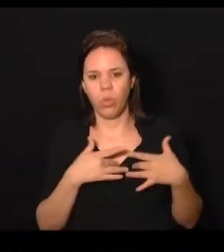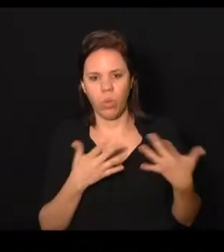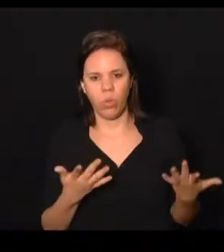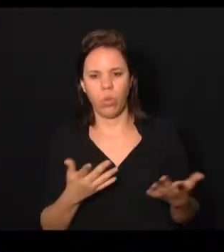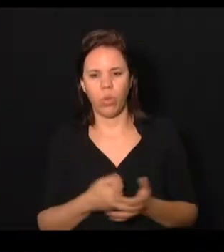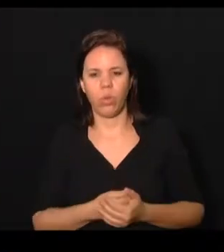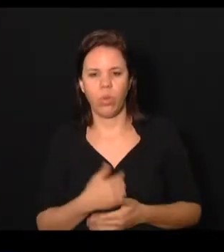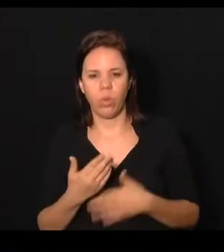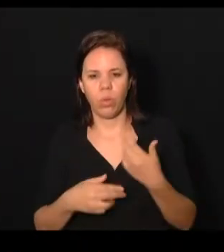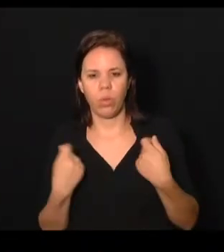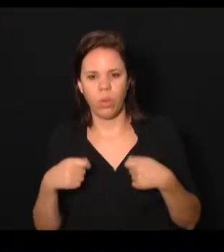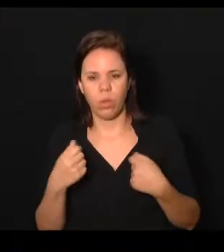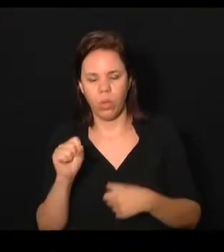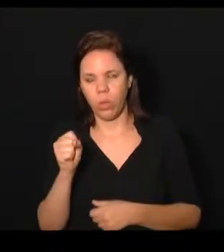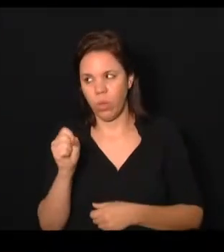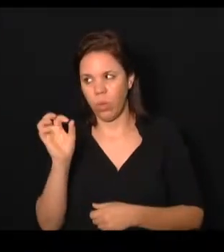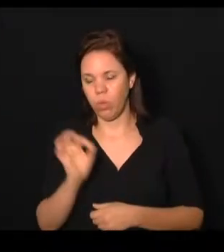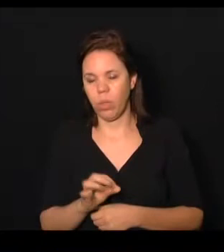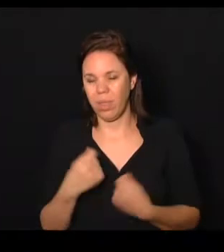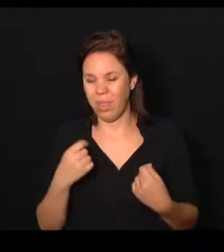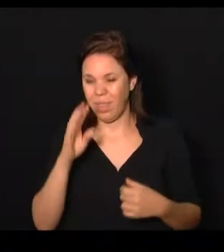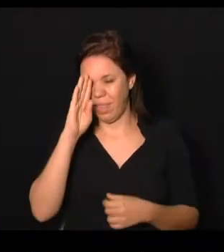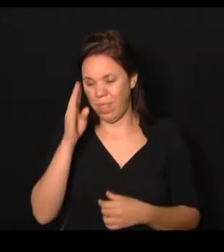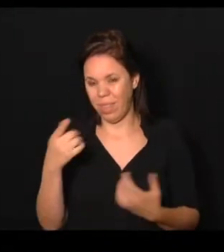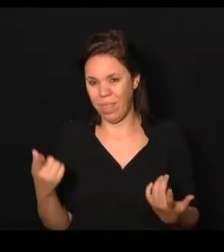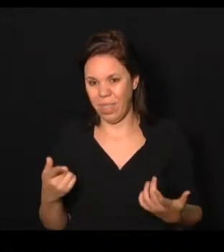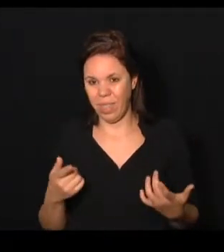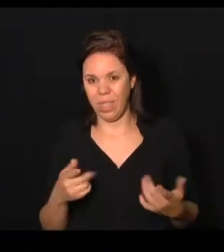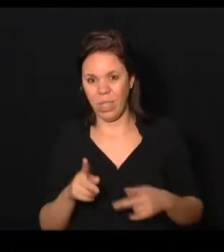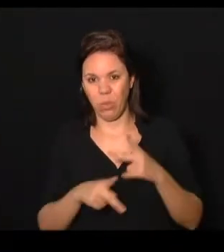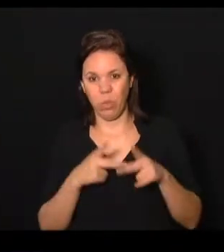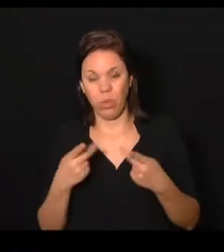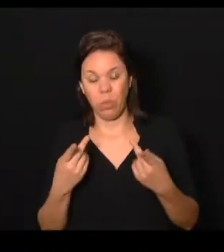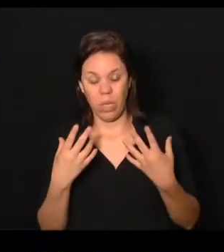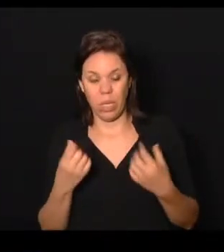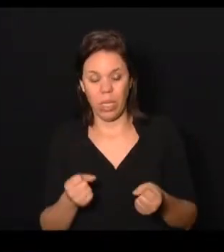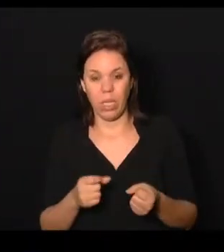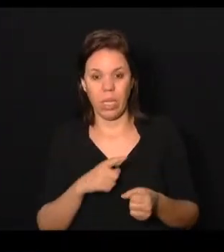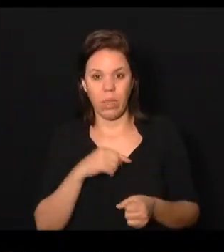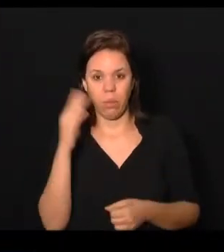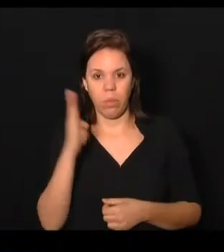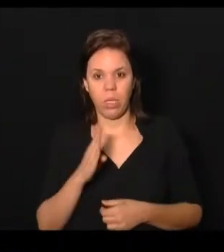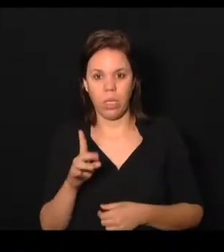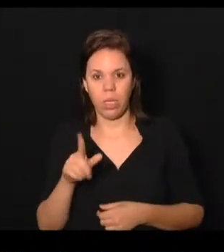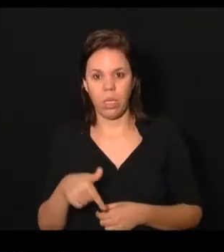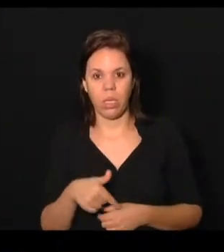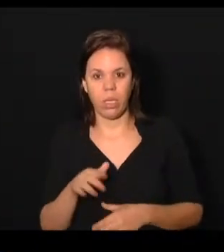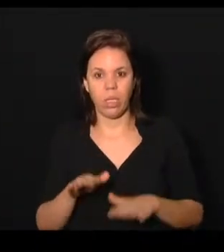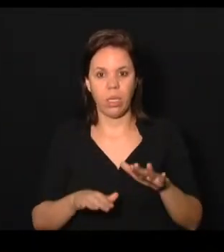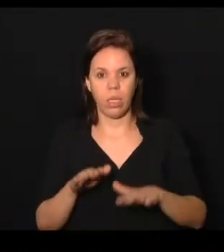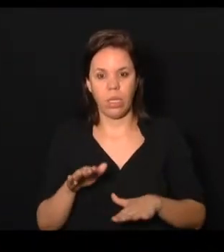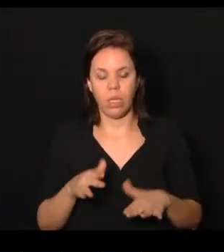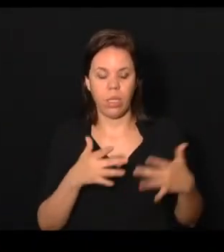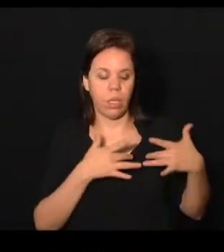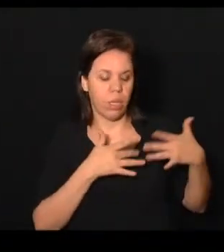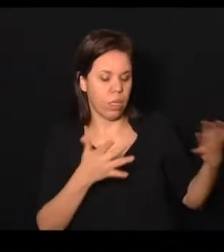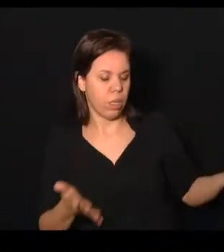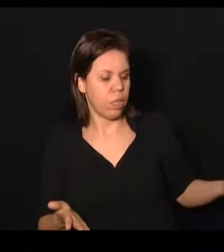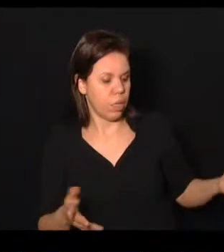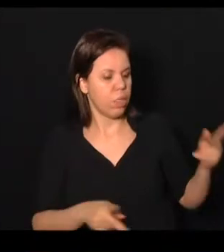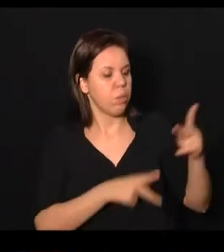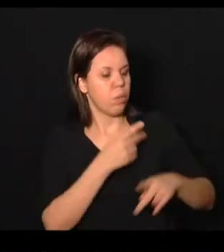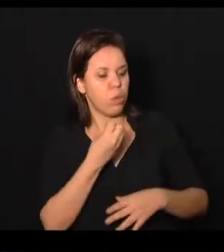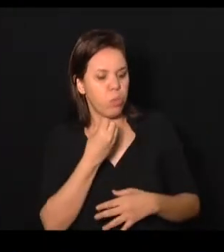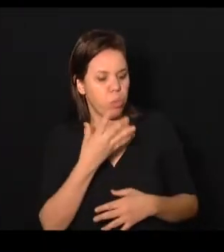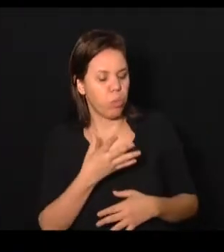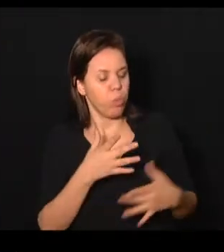necessidade seria de 8%. Isso tem que tocar a nossa população. O brasileiro, ele é de per si solidário, é um povo bom, é